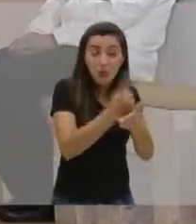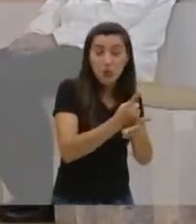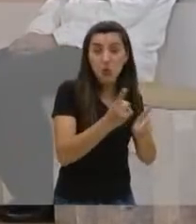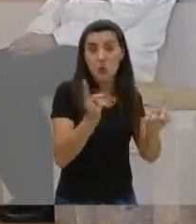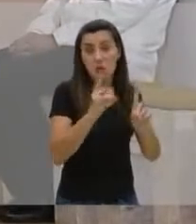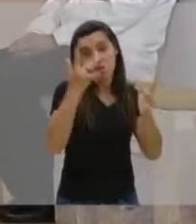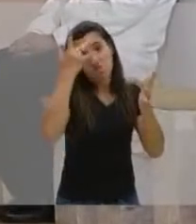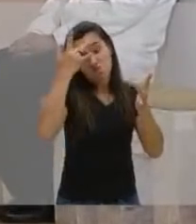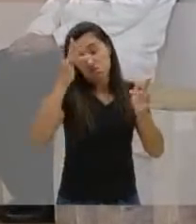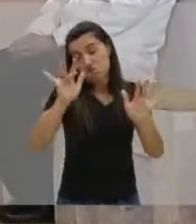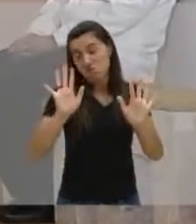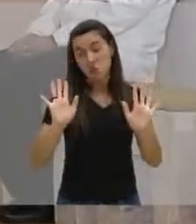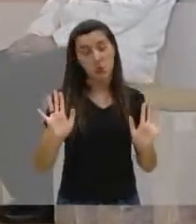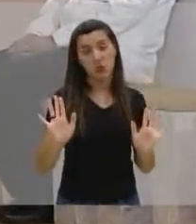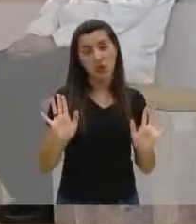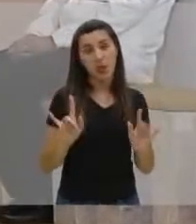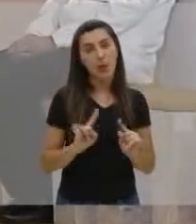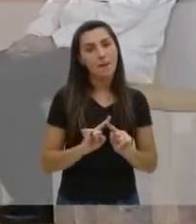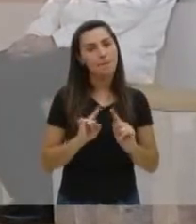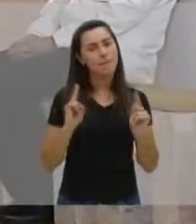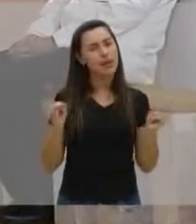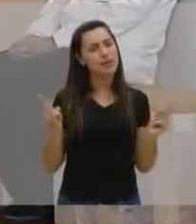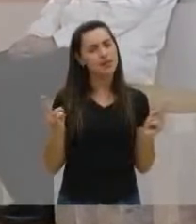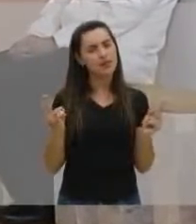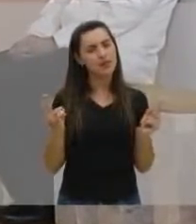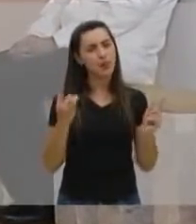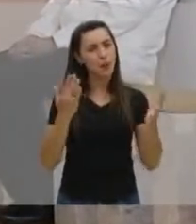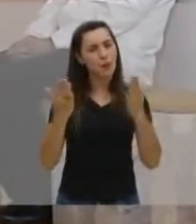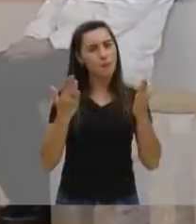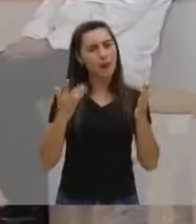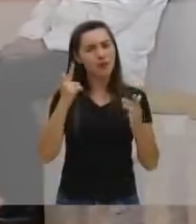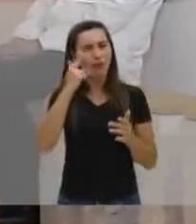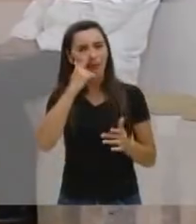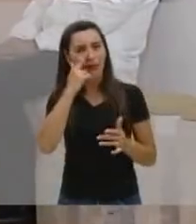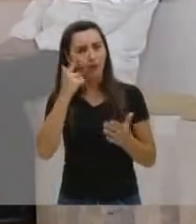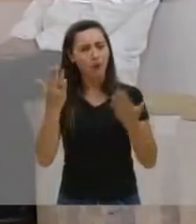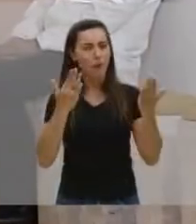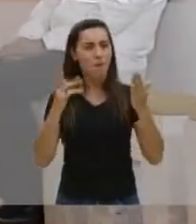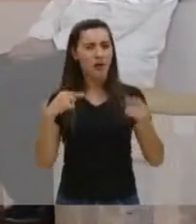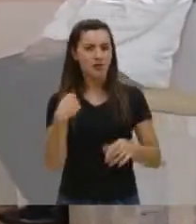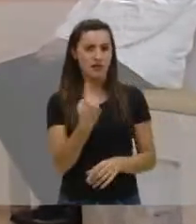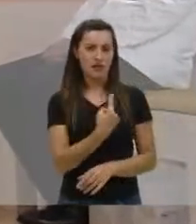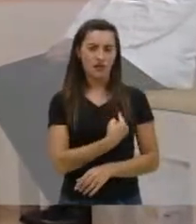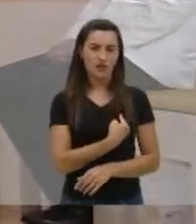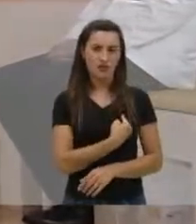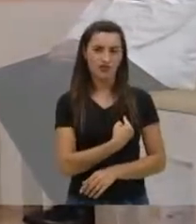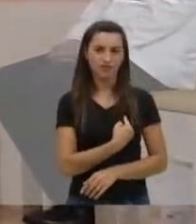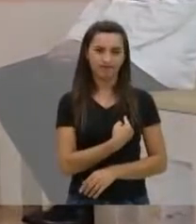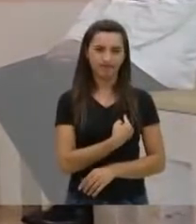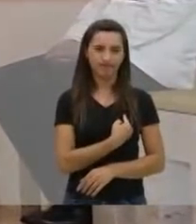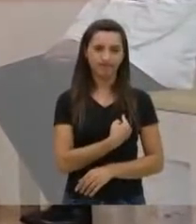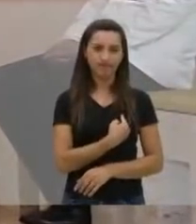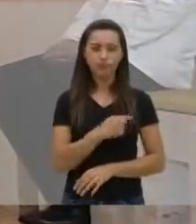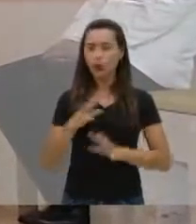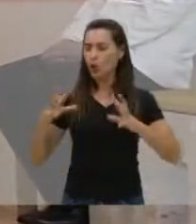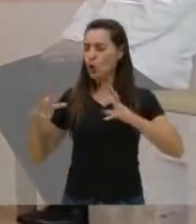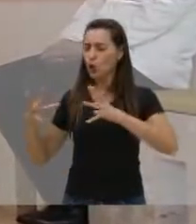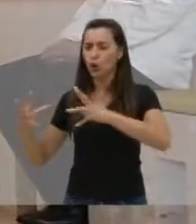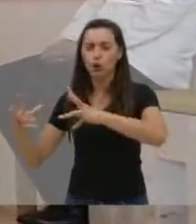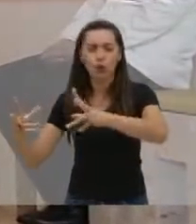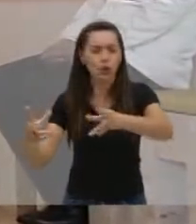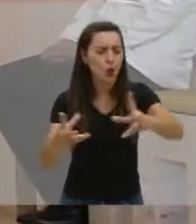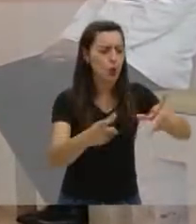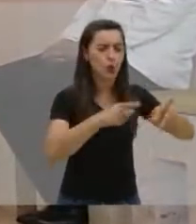sucedido. Mas deixa, nos a pista de que todos os povos, os pagãos, os